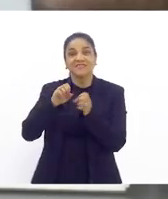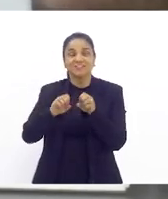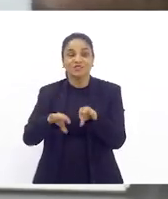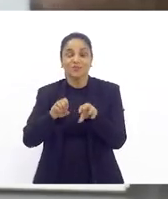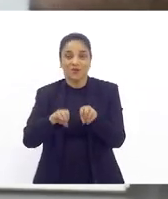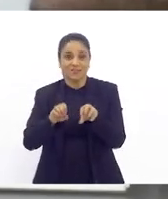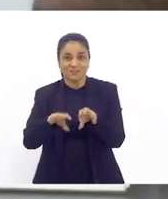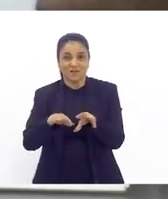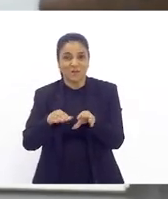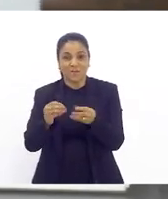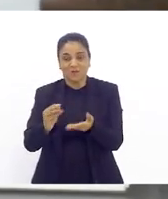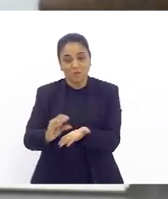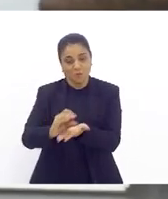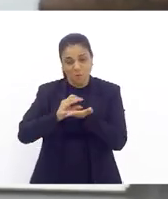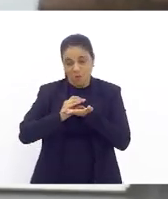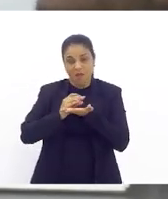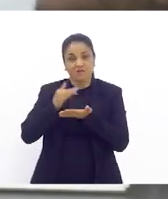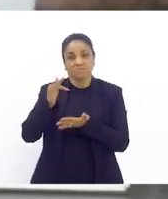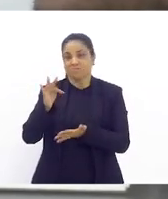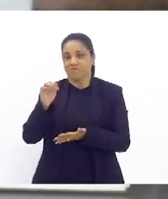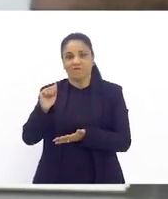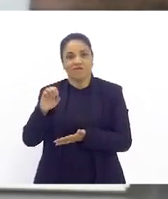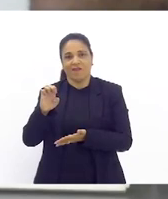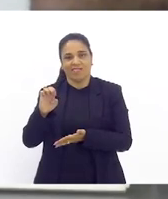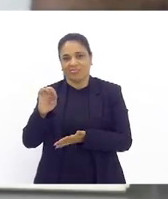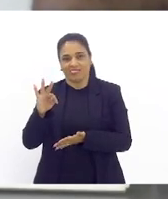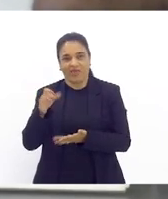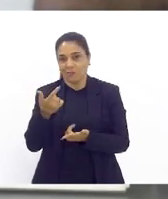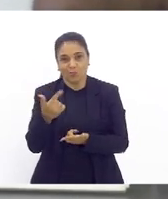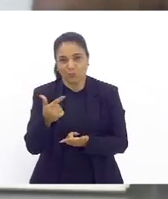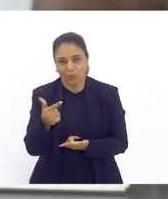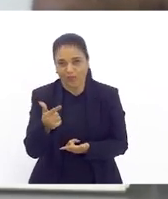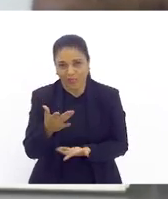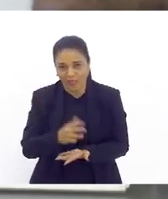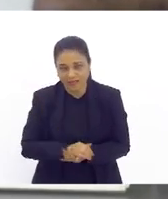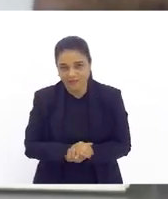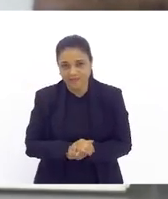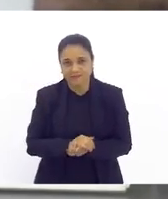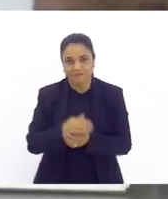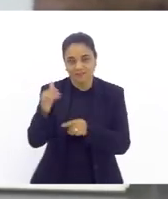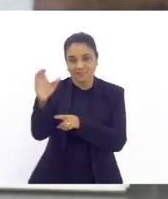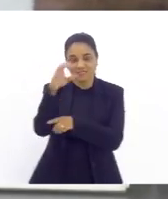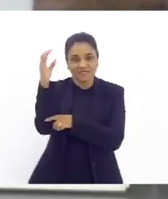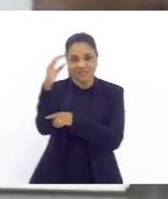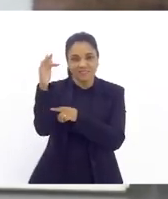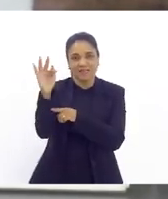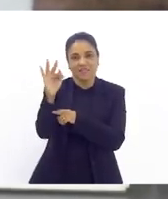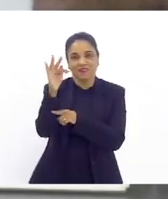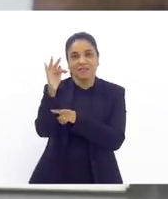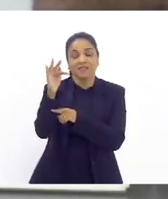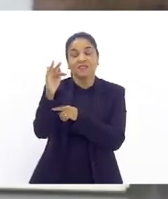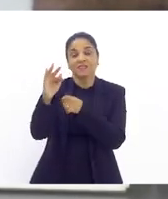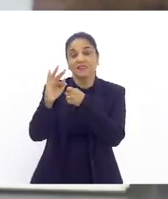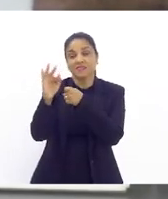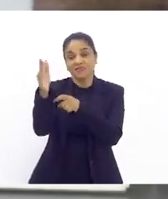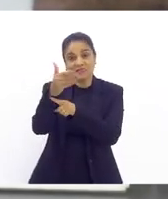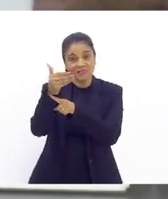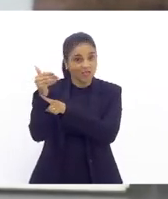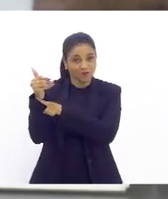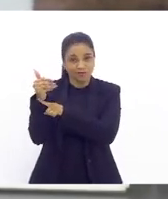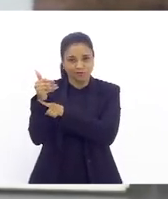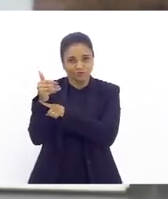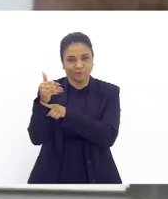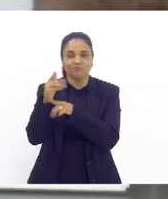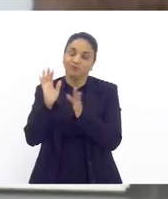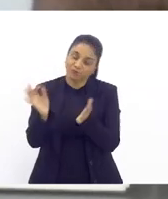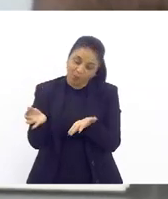educação mas não está vendo repasse para para Ciência e Tecnologia Ou seja a Faetec não está recebendo esse